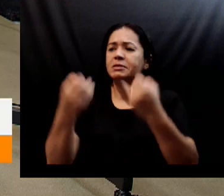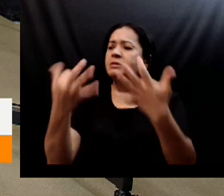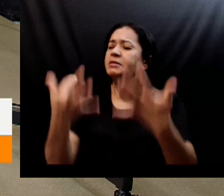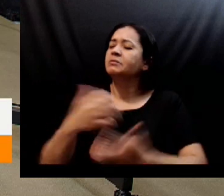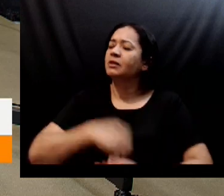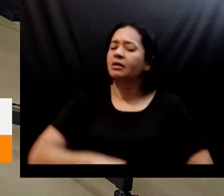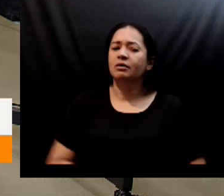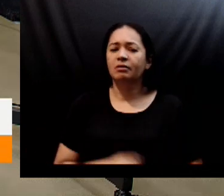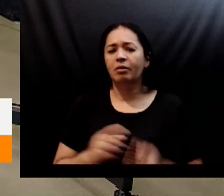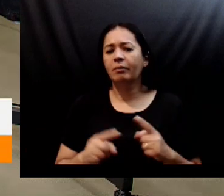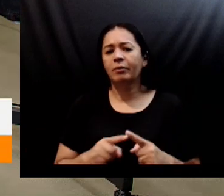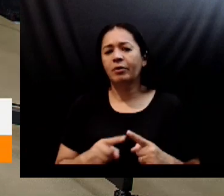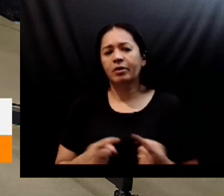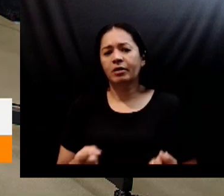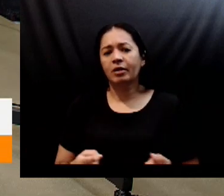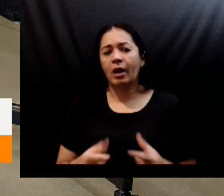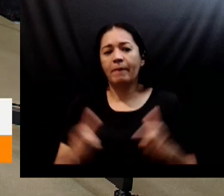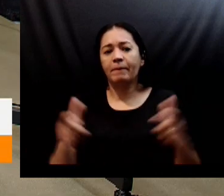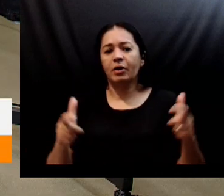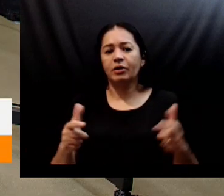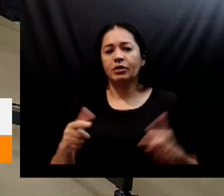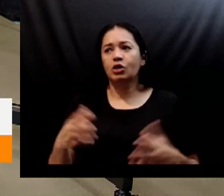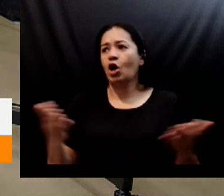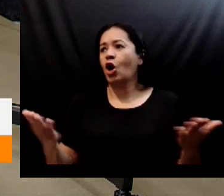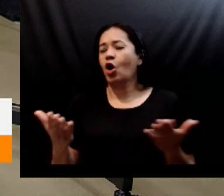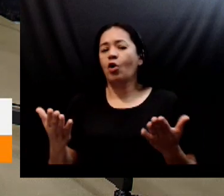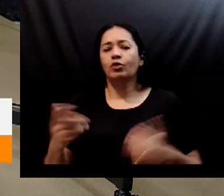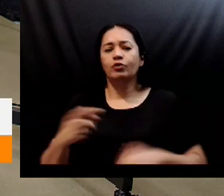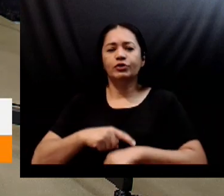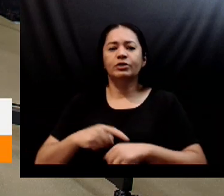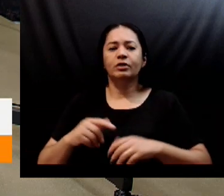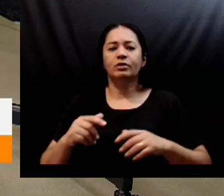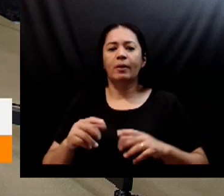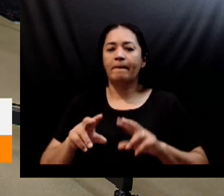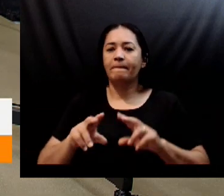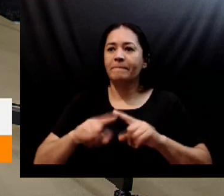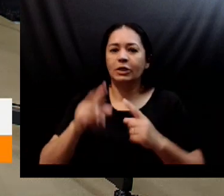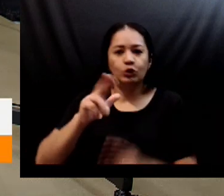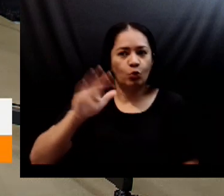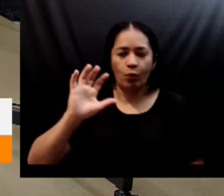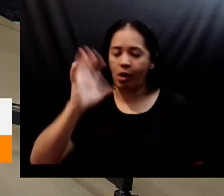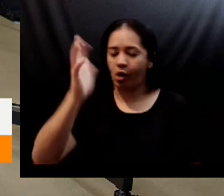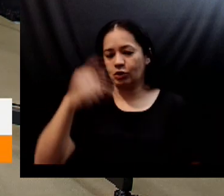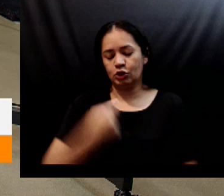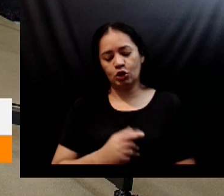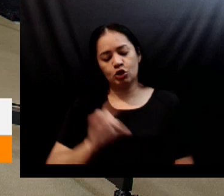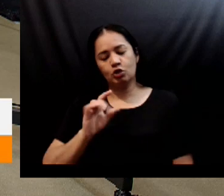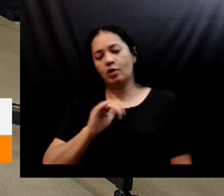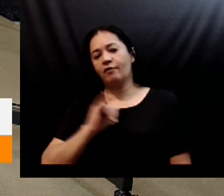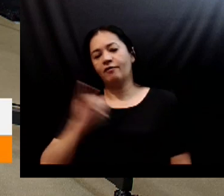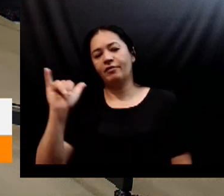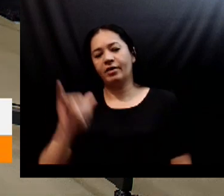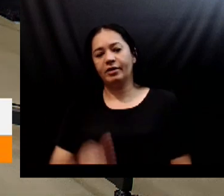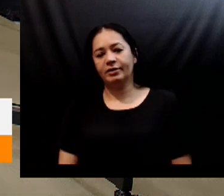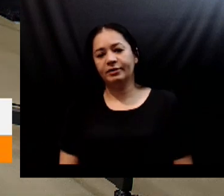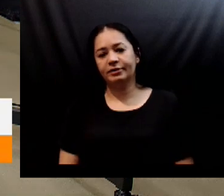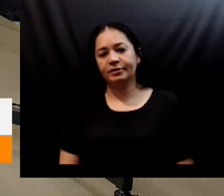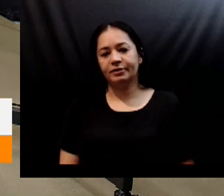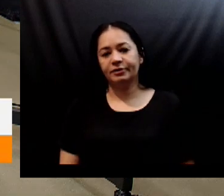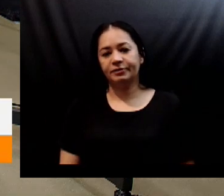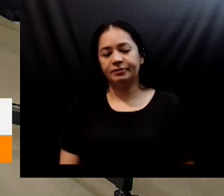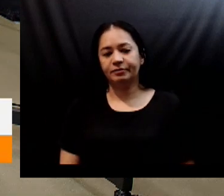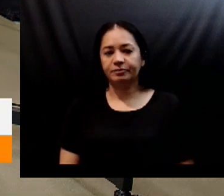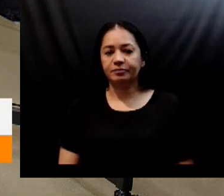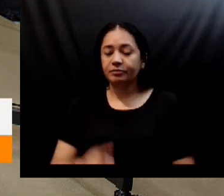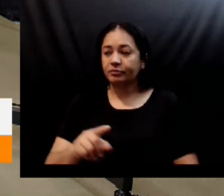na maioria das vezes você fala assim, hoje eu vou tirar um tempo para mim. E nunca acontece isso, a gente só fala. E aí, você, além de não tirar esse tempo, você